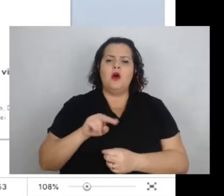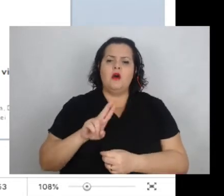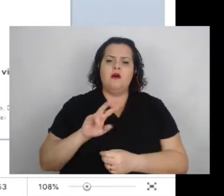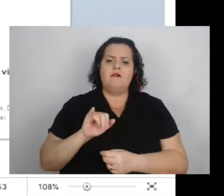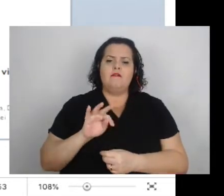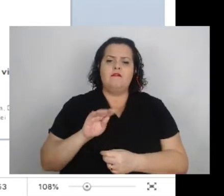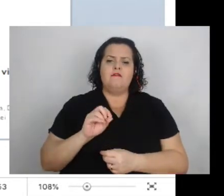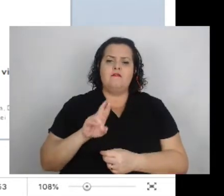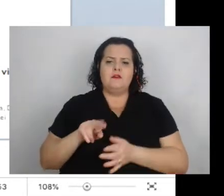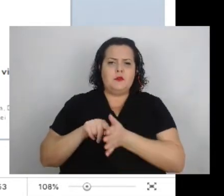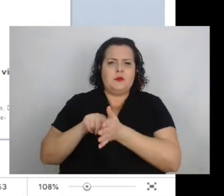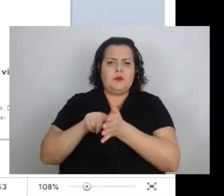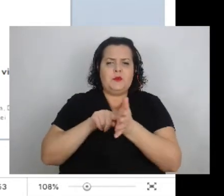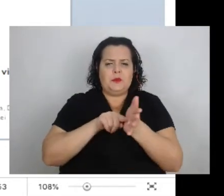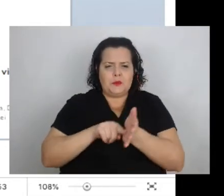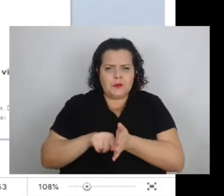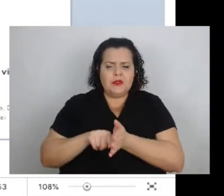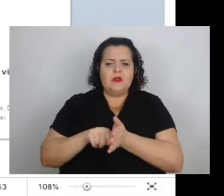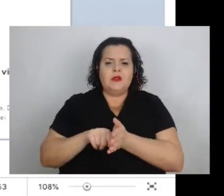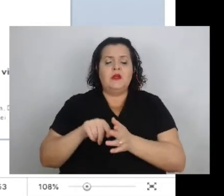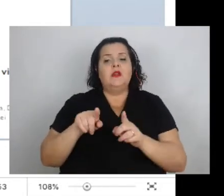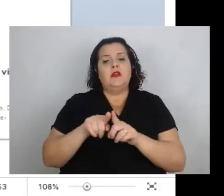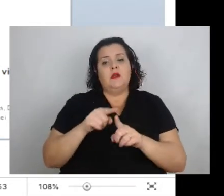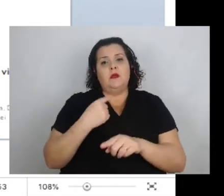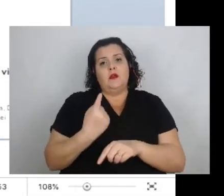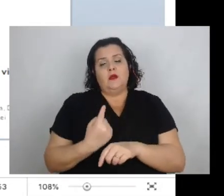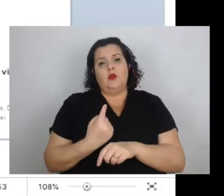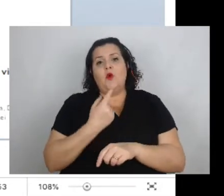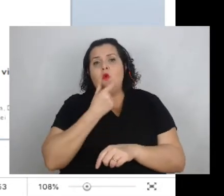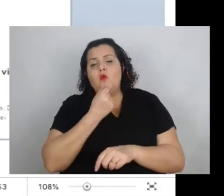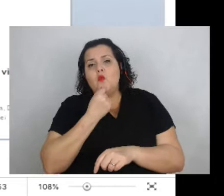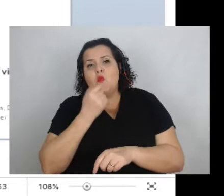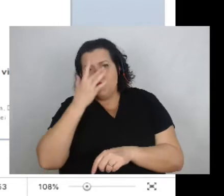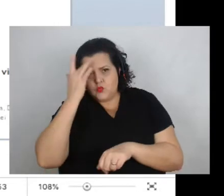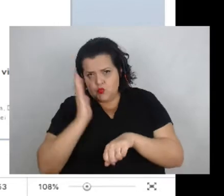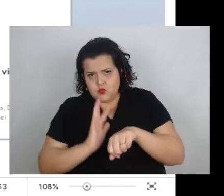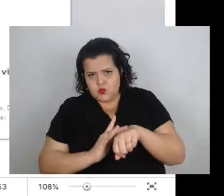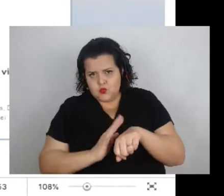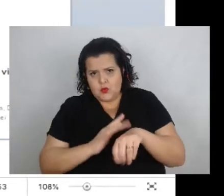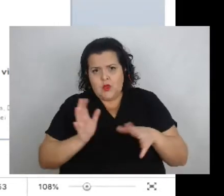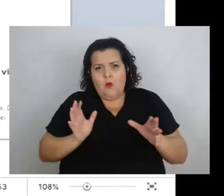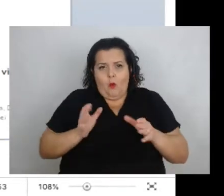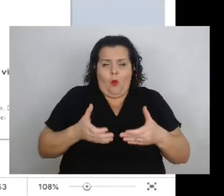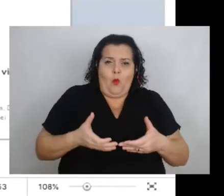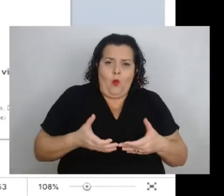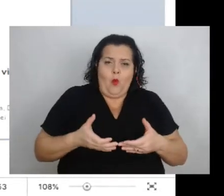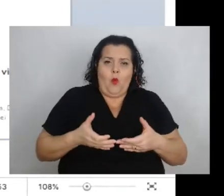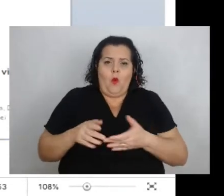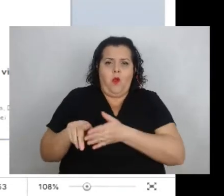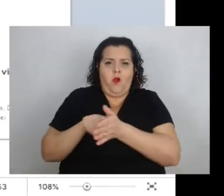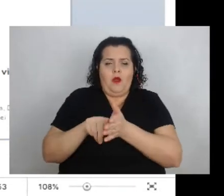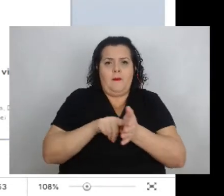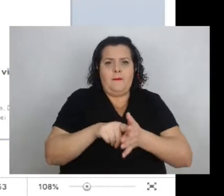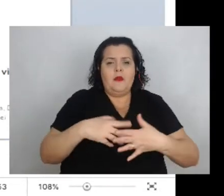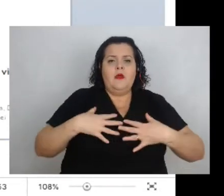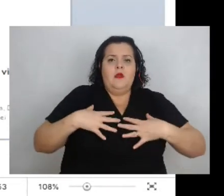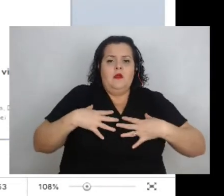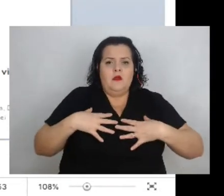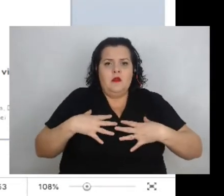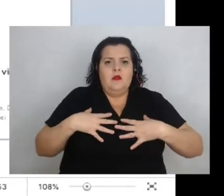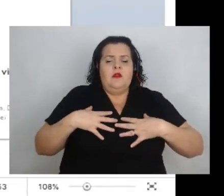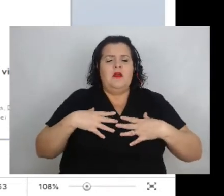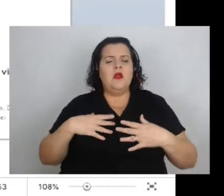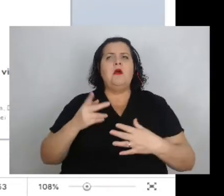e inclusive um paciente que foi acompanhado pelo grupo da pneumologia, a doutora Jaqueline, doutor Oliver,